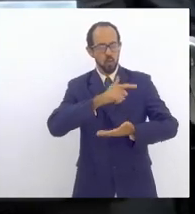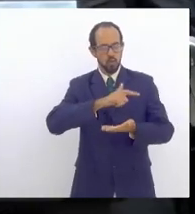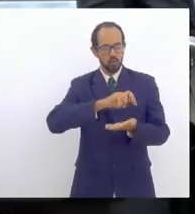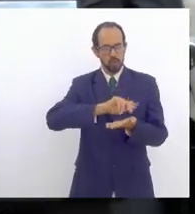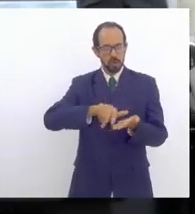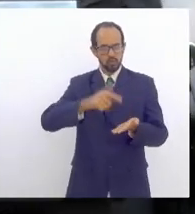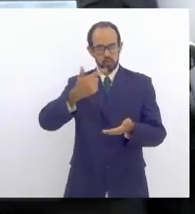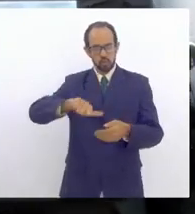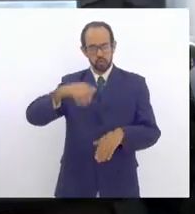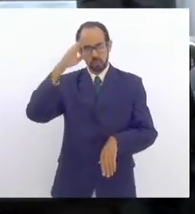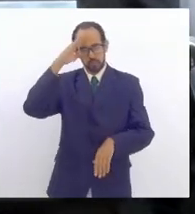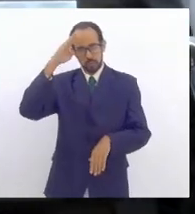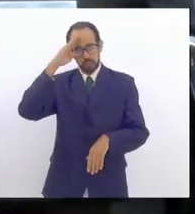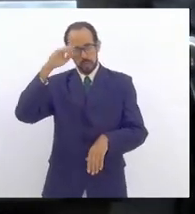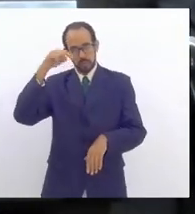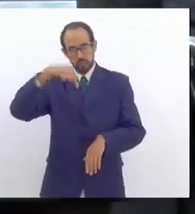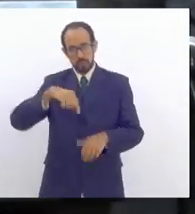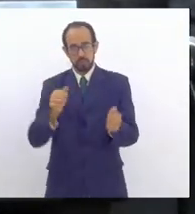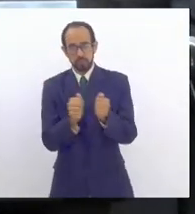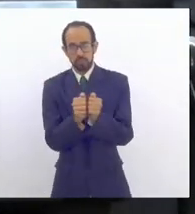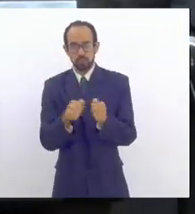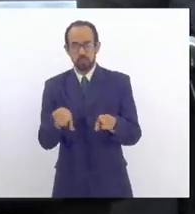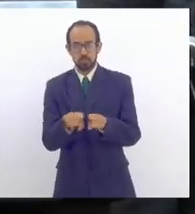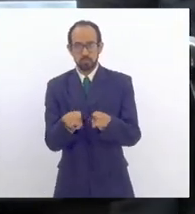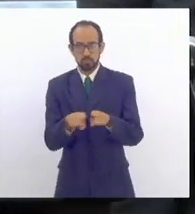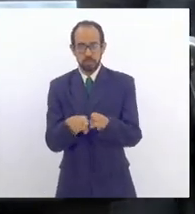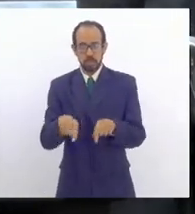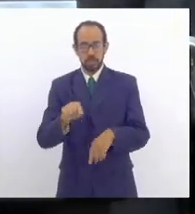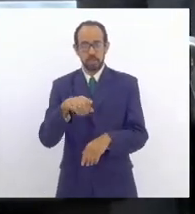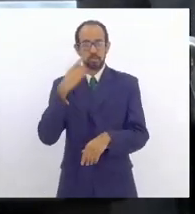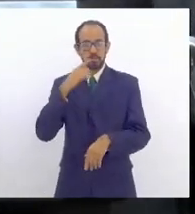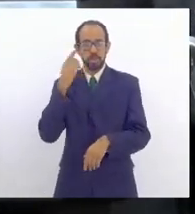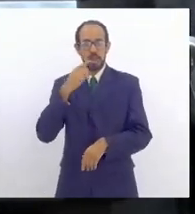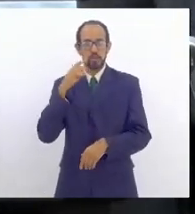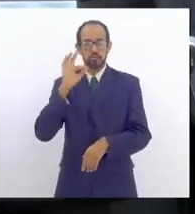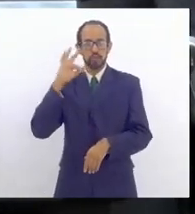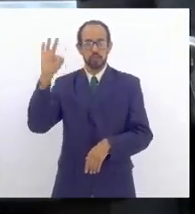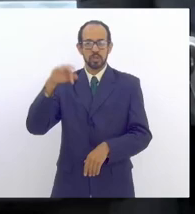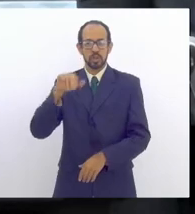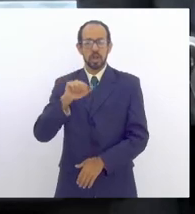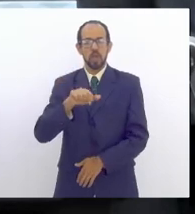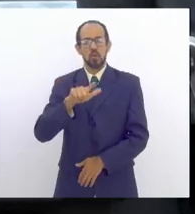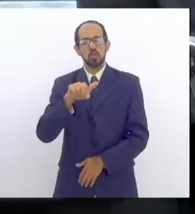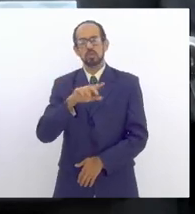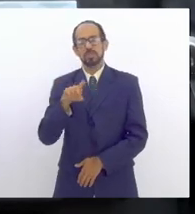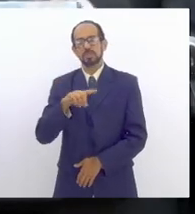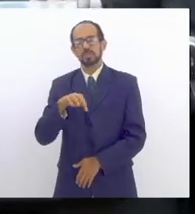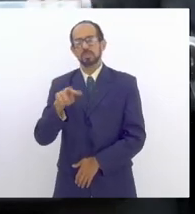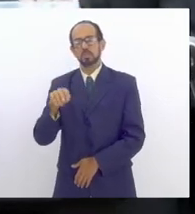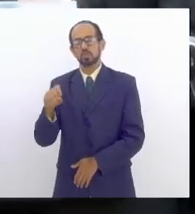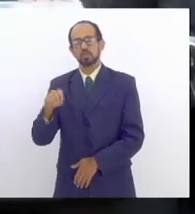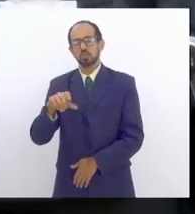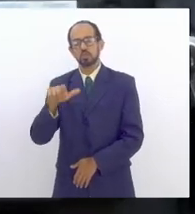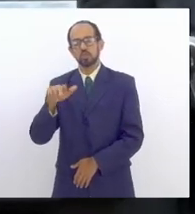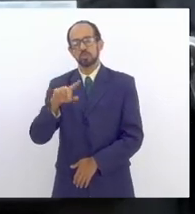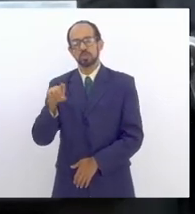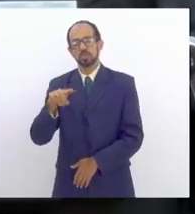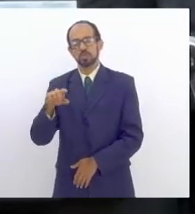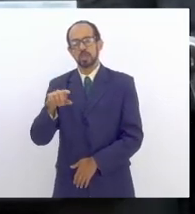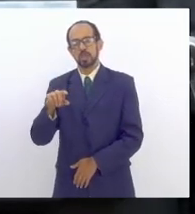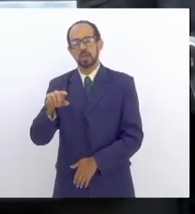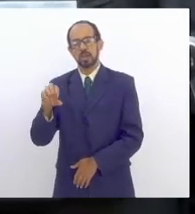André Luiz Novaes, saudar os deputados federais, doutor Luizinho, Altineu Corte, Áureo, Vinícius Fará, Júlio Lopes, Hugo